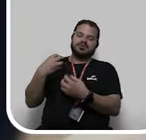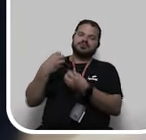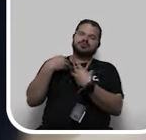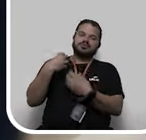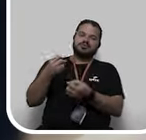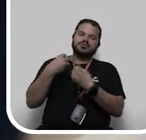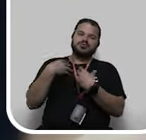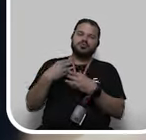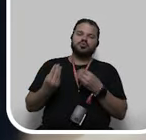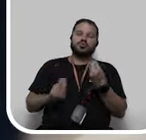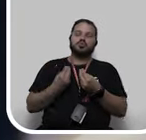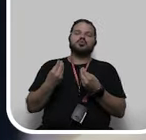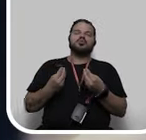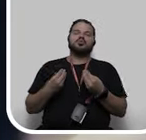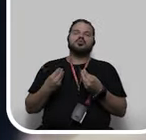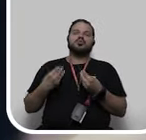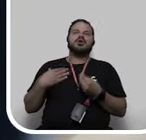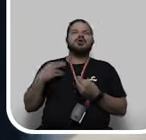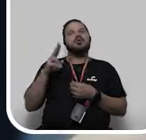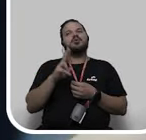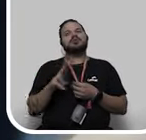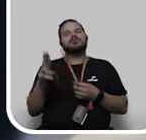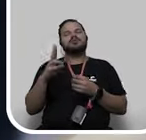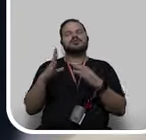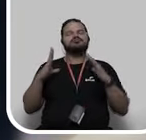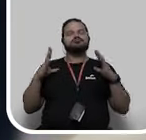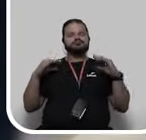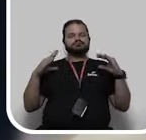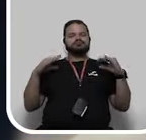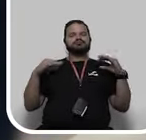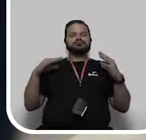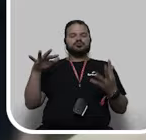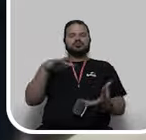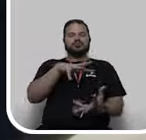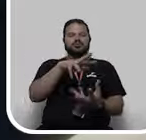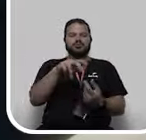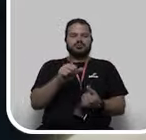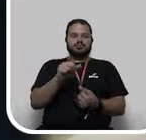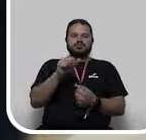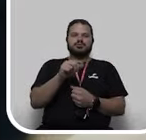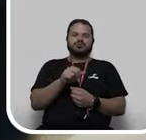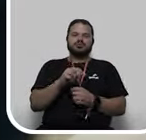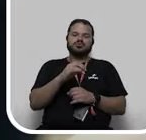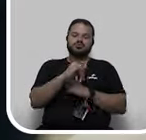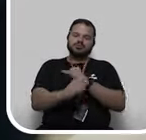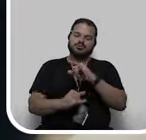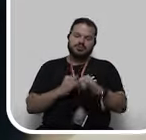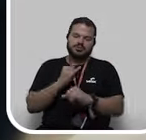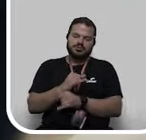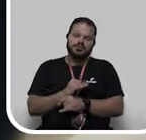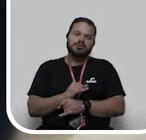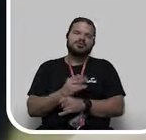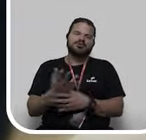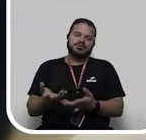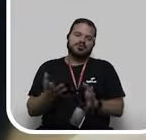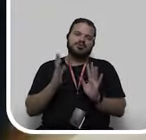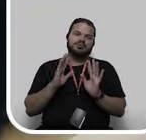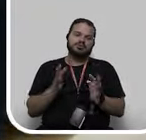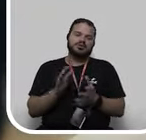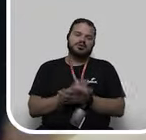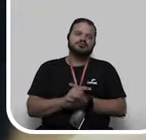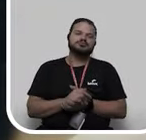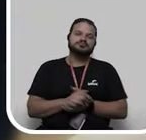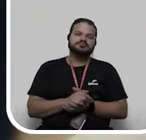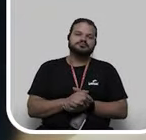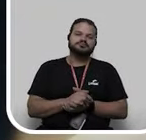o conforto do mundo virtual. Então hoje a gente trabalha em casa, ou híbrido, né? Mas parte do tempo está em casa, a